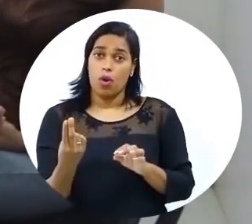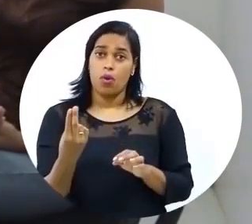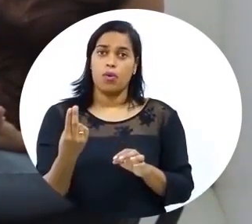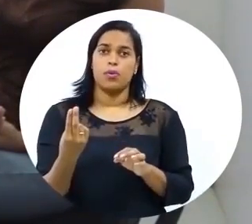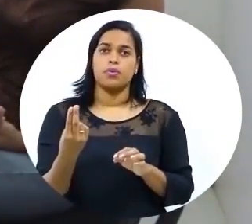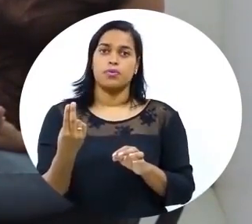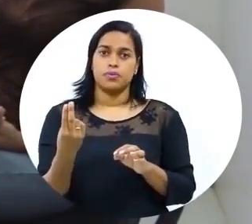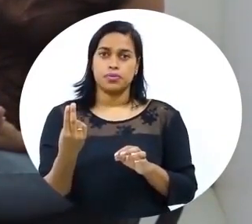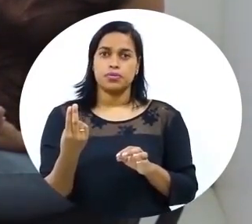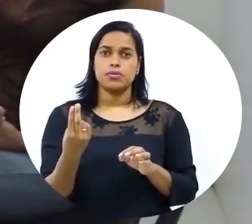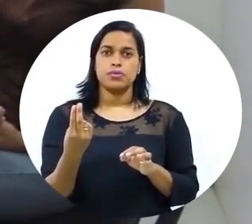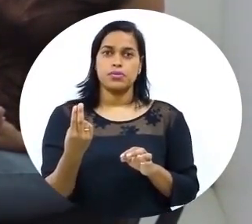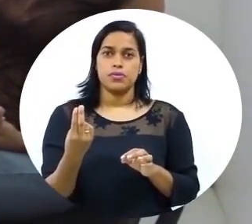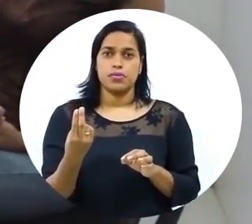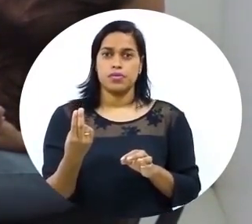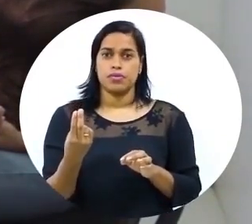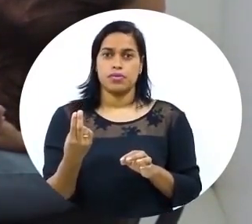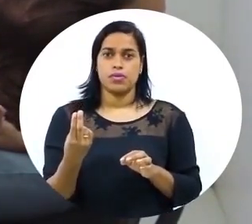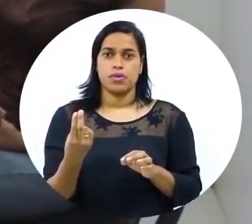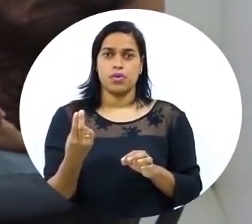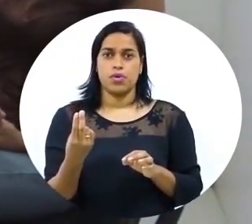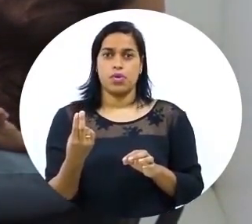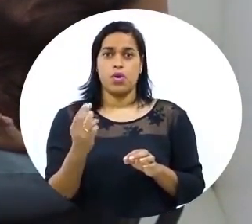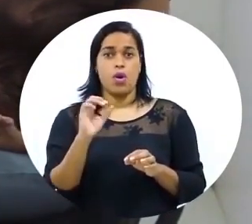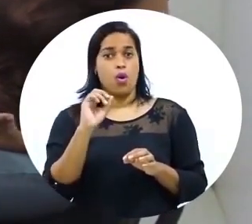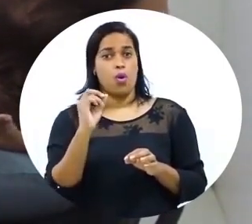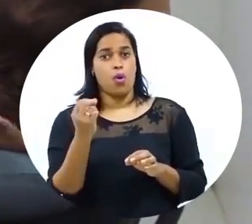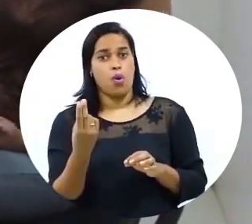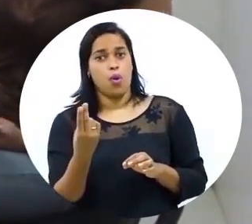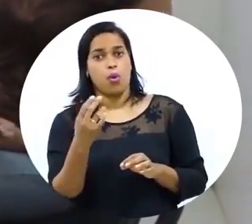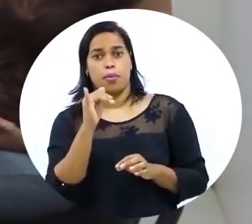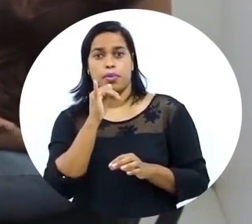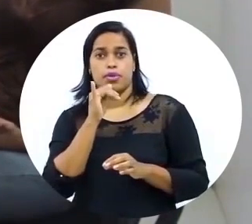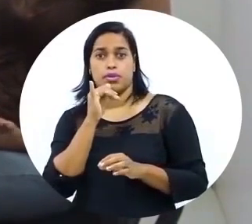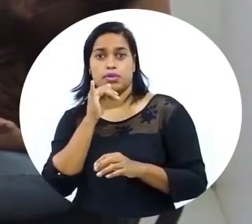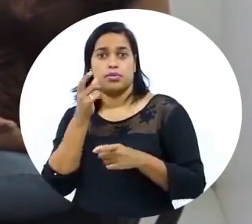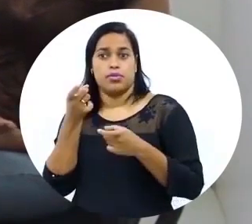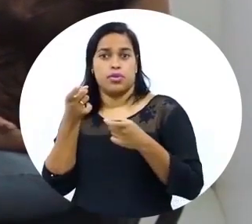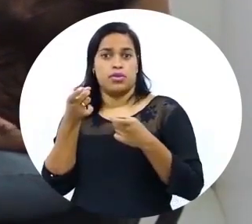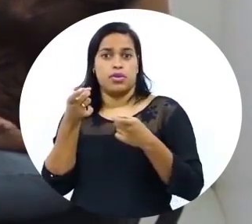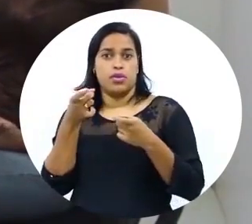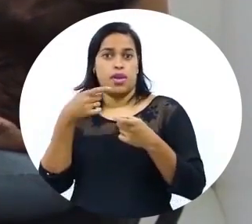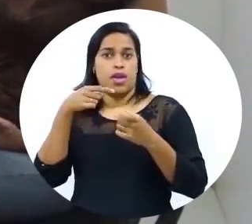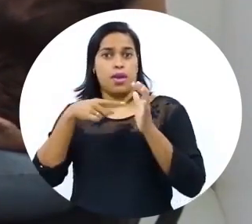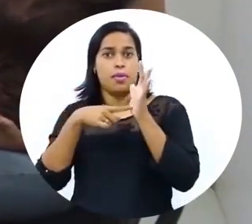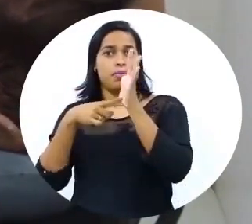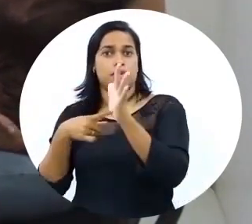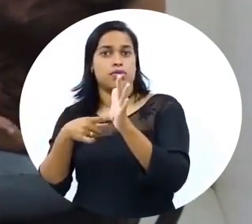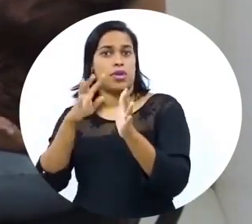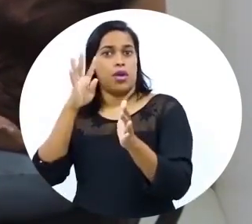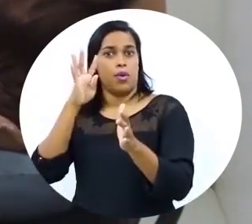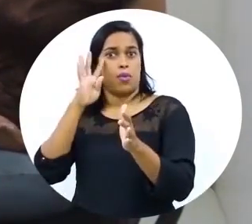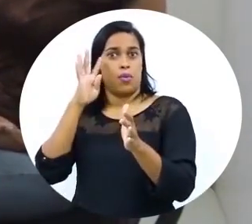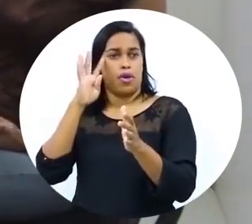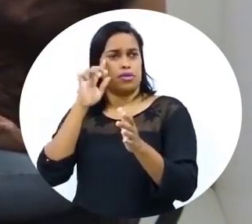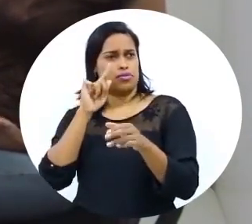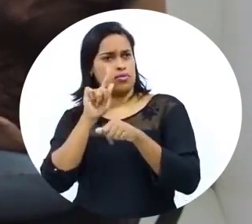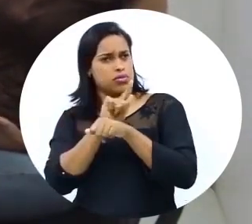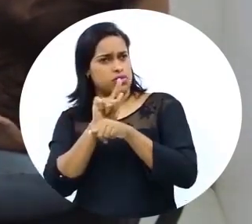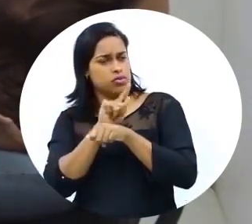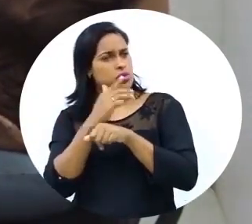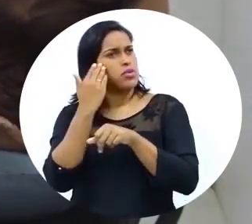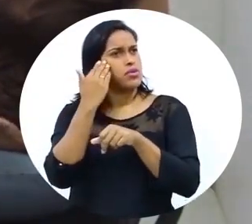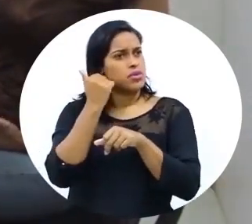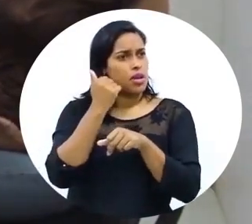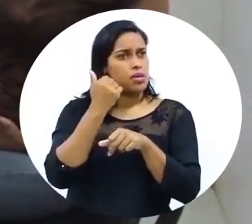vezes pontua lá de uma farra homérica no final de semana, mas vai botar a foto na quarta-feira, então aí o gestor não sabe se a